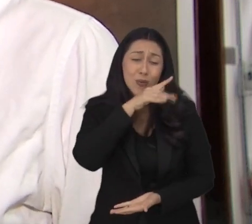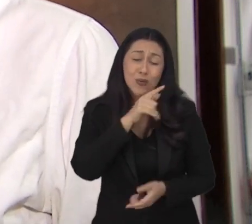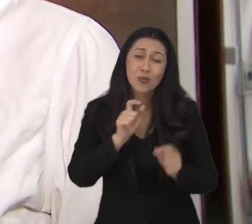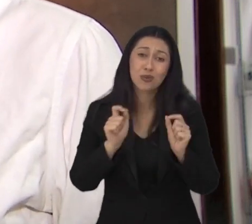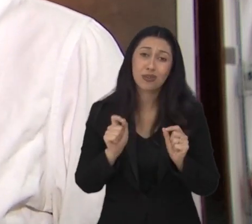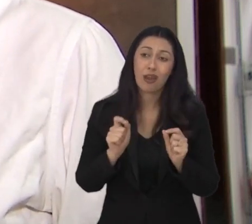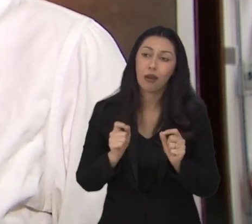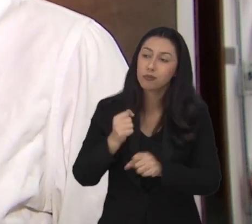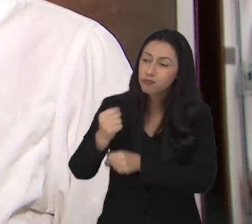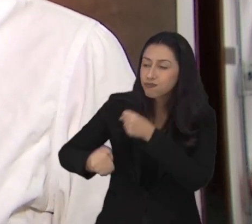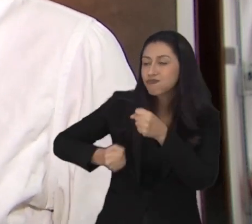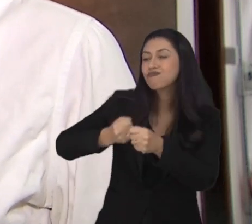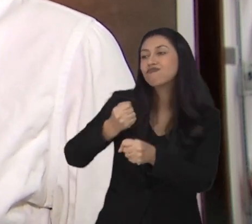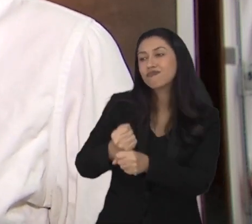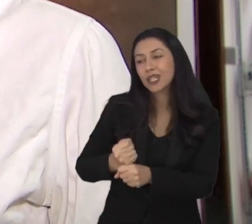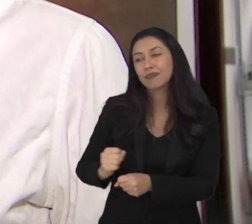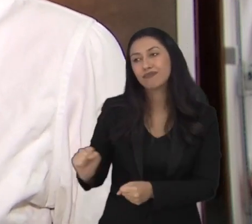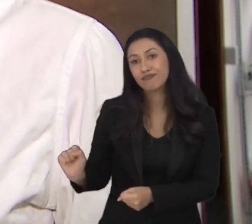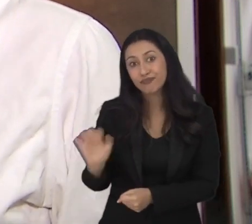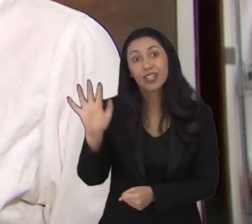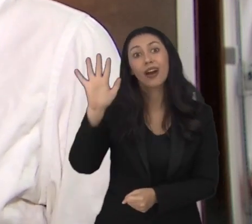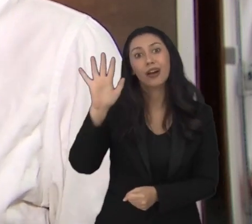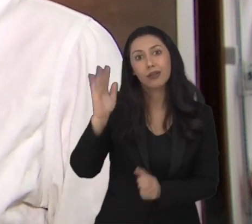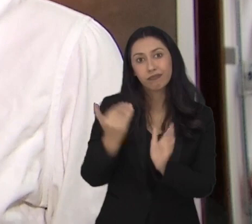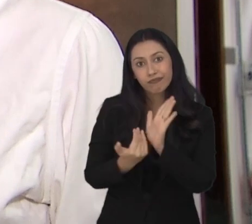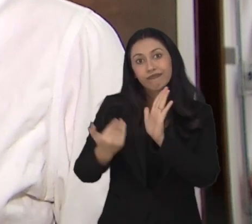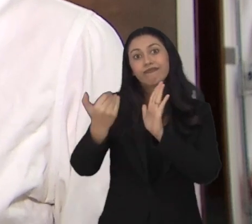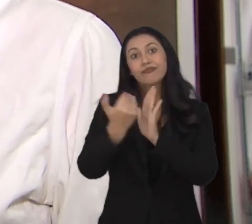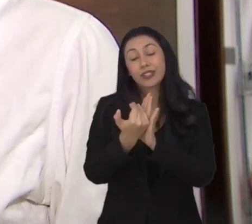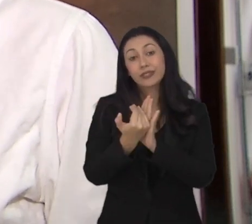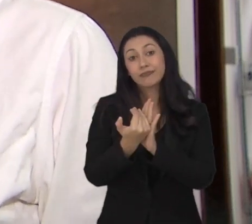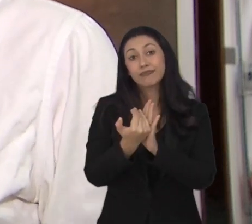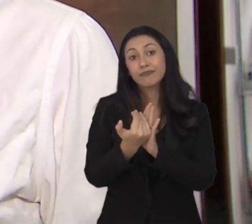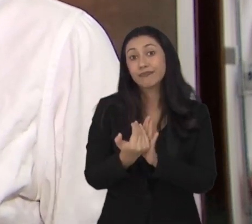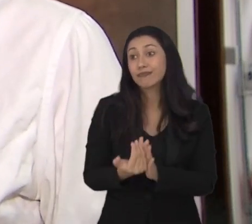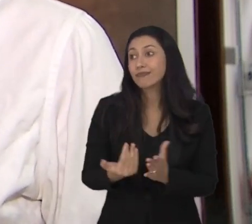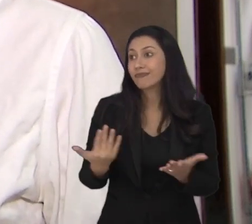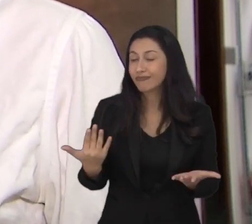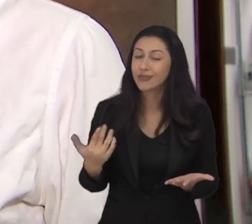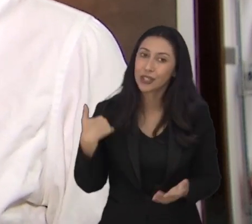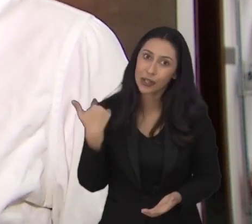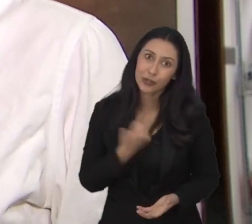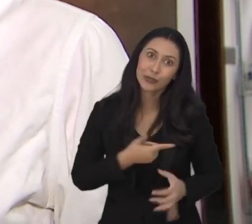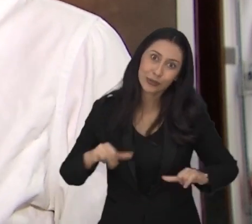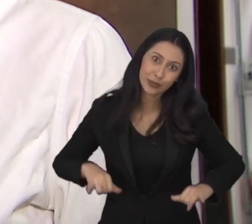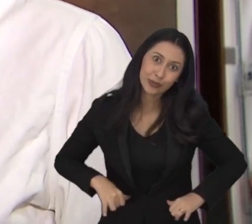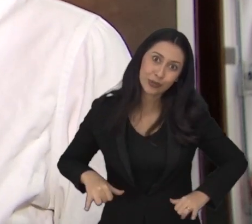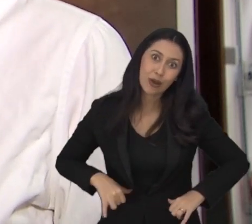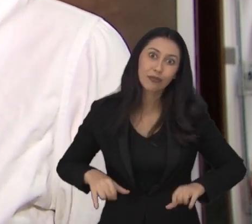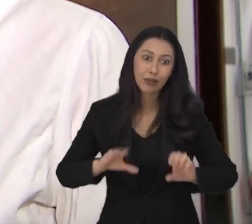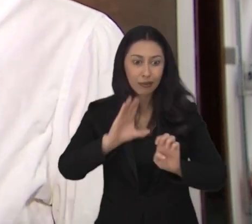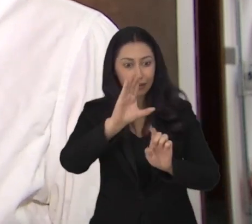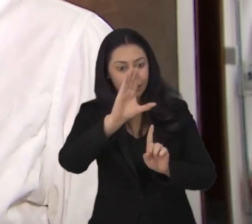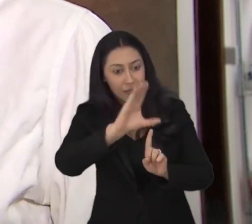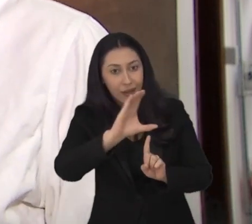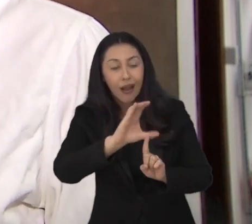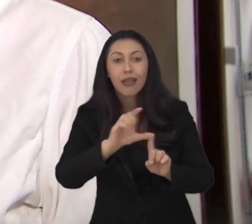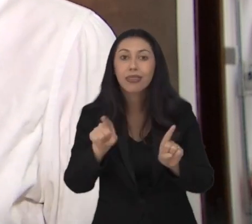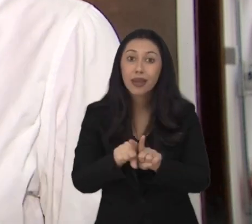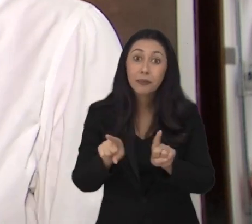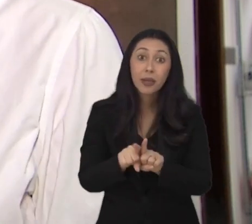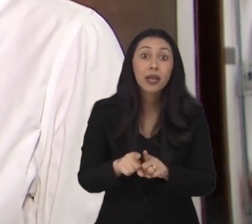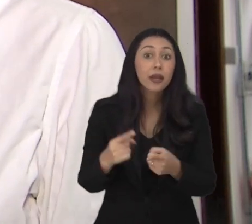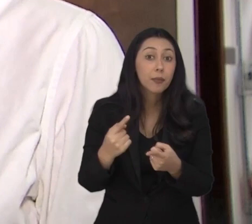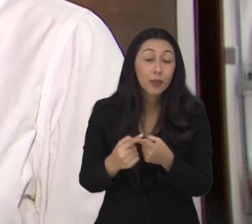ruim disso é que todo ano tem algum tipo de aumento, e quem acaba sofrendo com isso, lógico, somos nós e nossos clientes, porque a